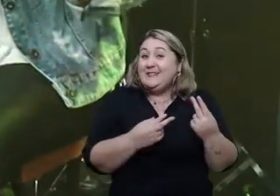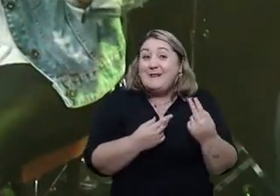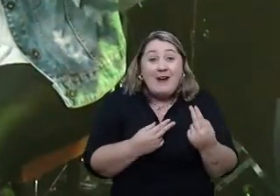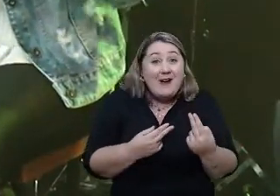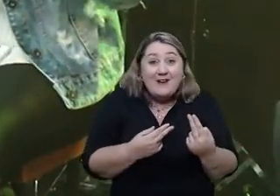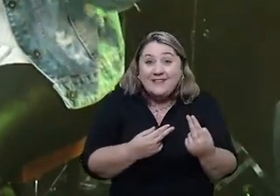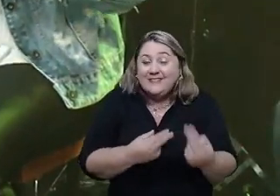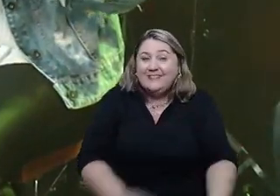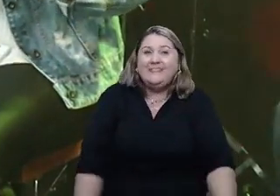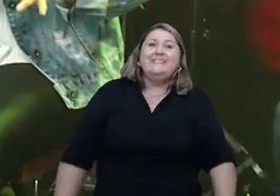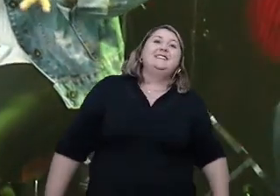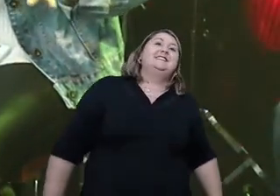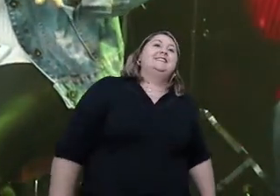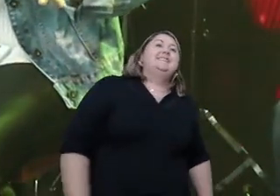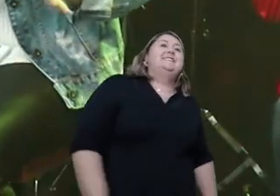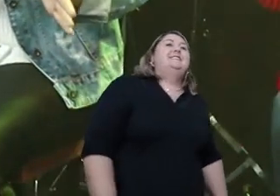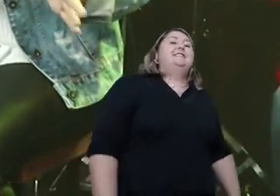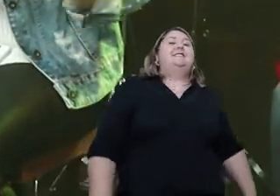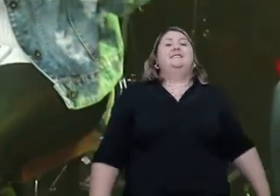mas por dentro eu não